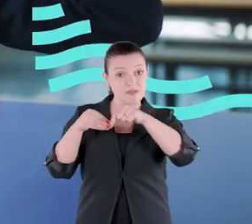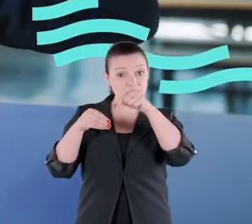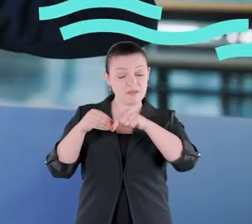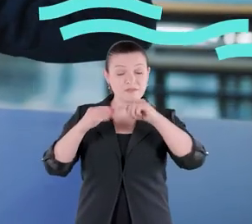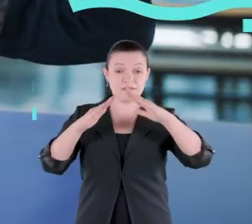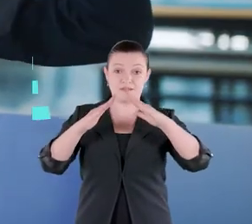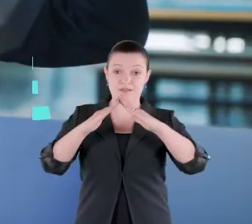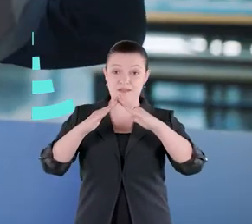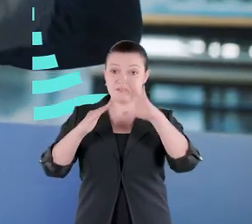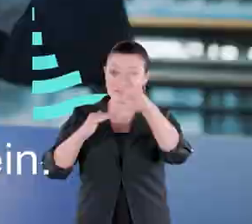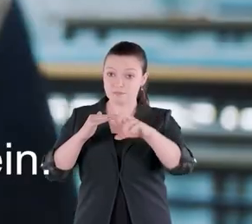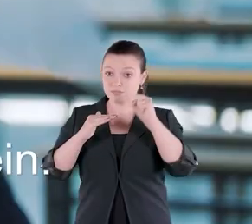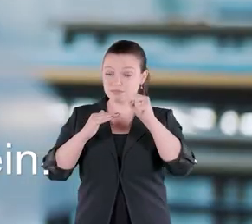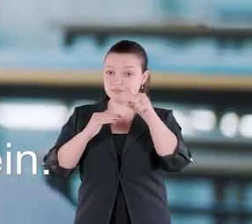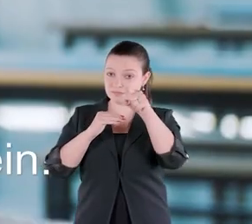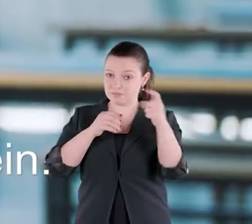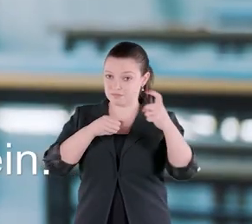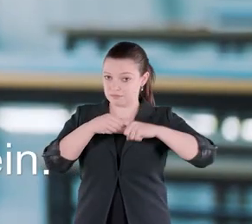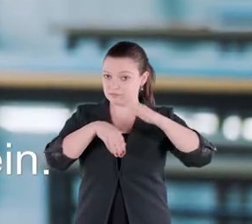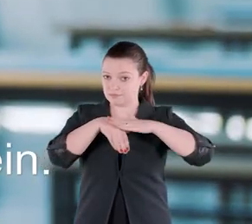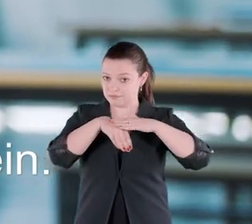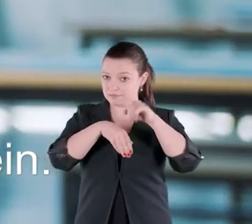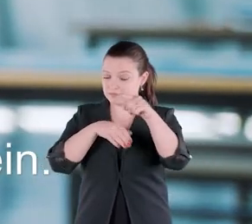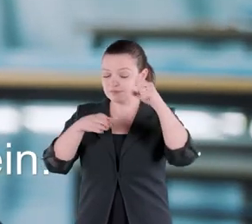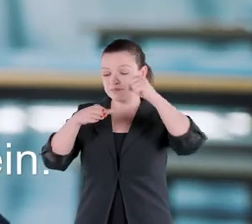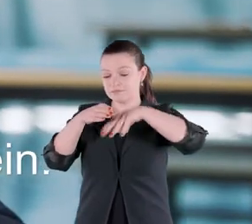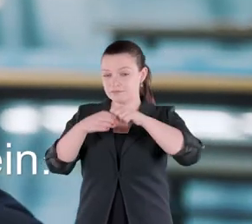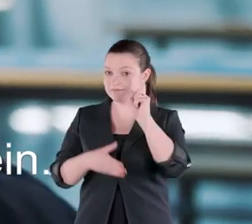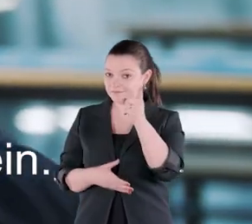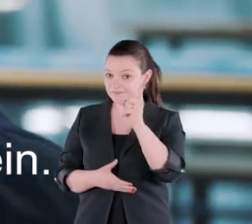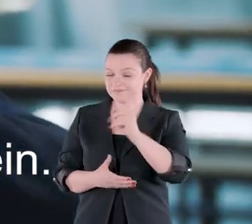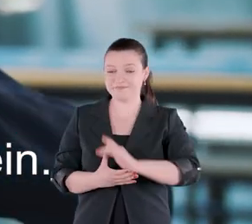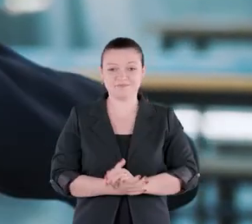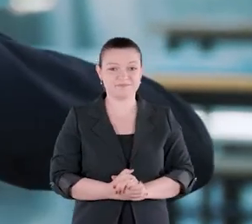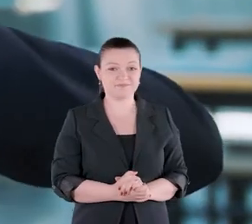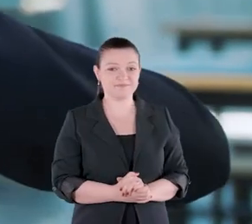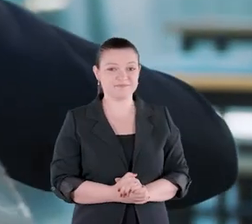de um saquinho vazio. Lembre-se de trazer de casa, hein?